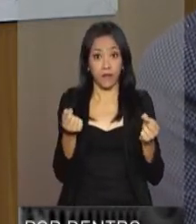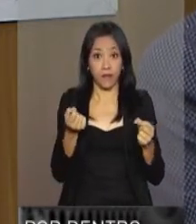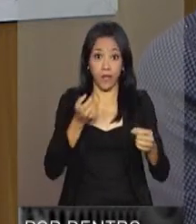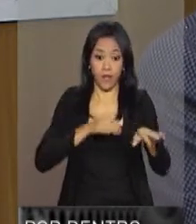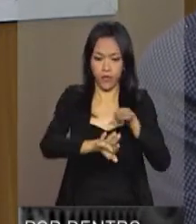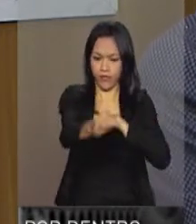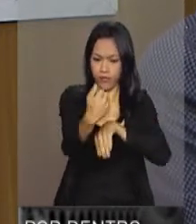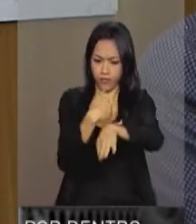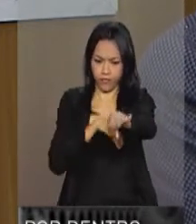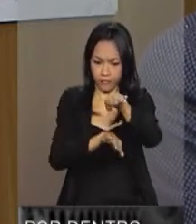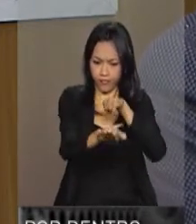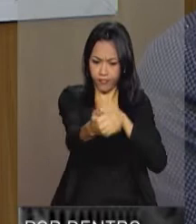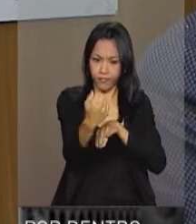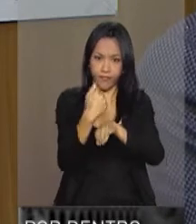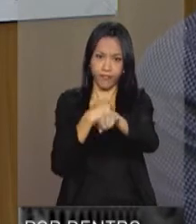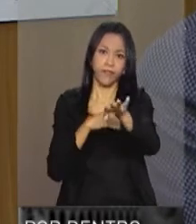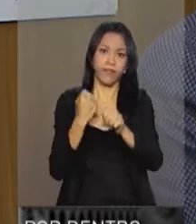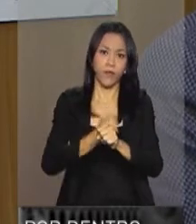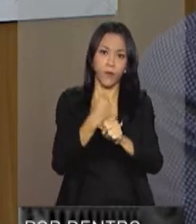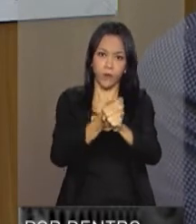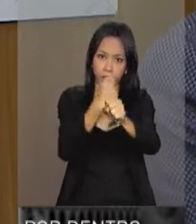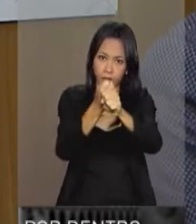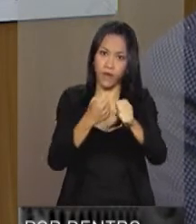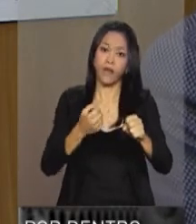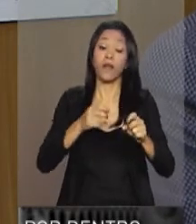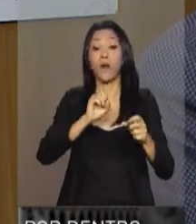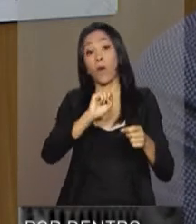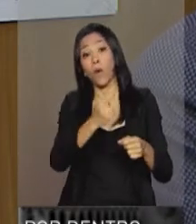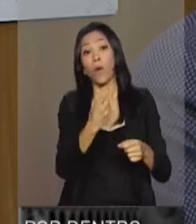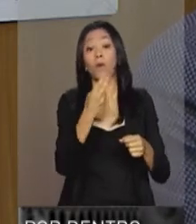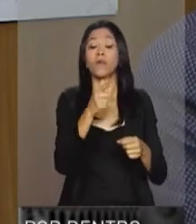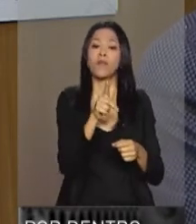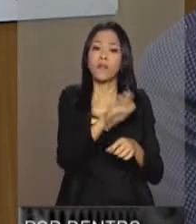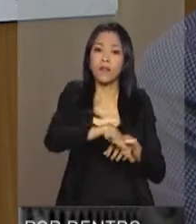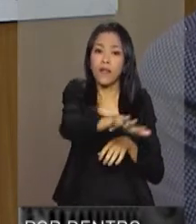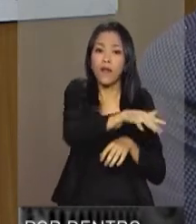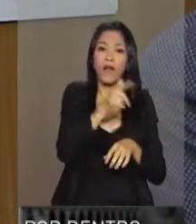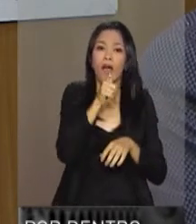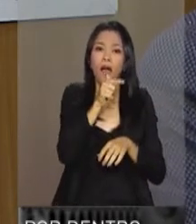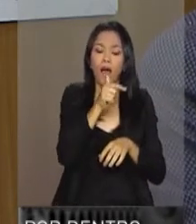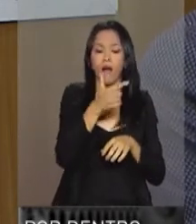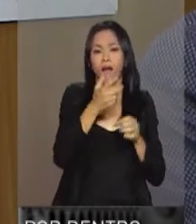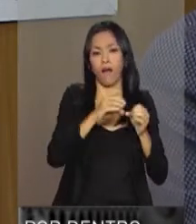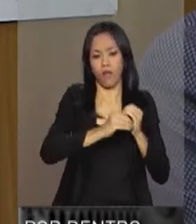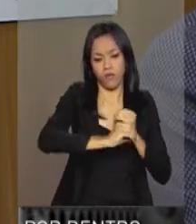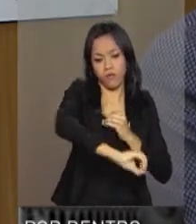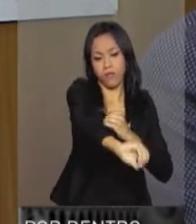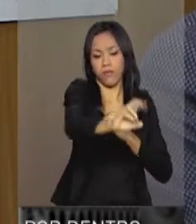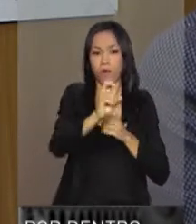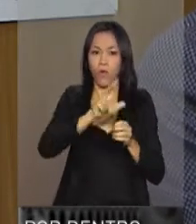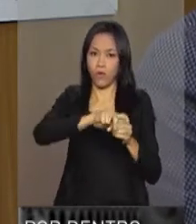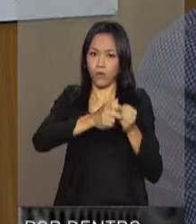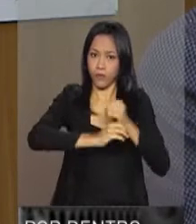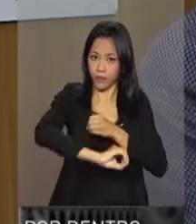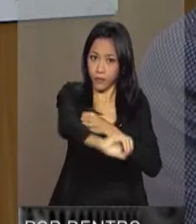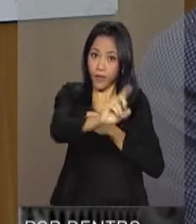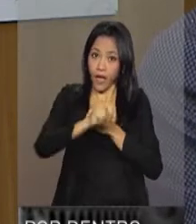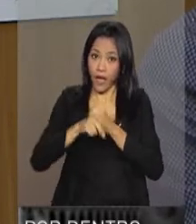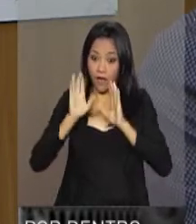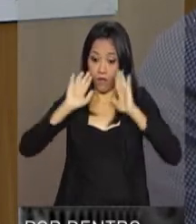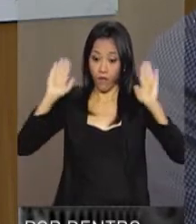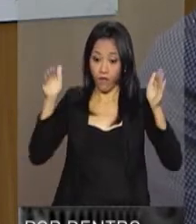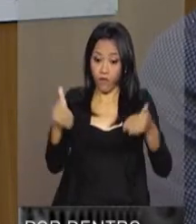dia a dia ou seja para o saneamento ambiental no abastecimento de água e esgotamento sanitário é um foco do governo federal